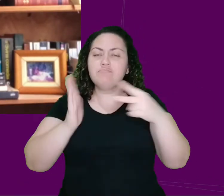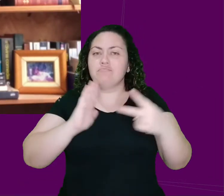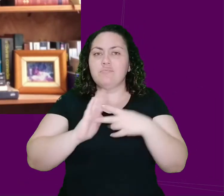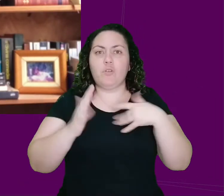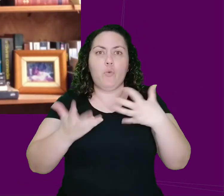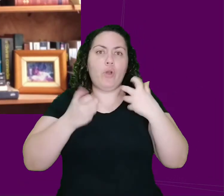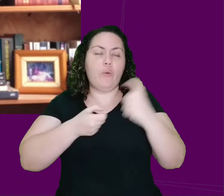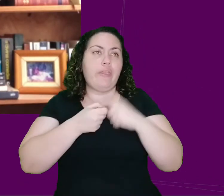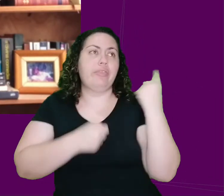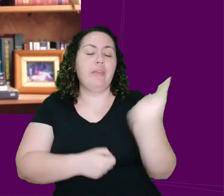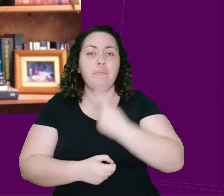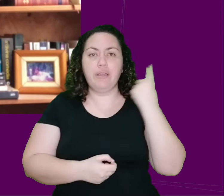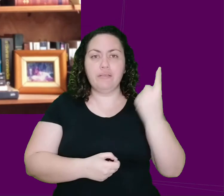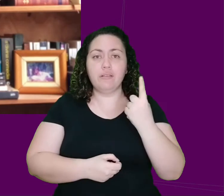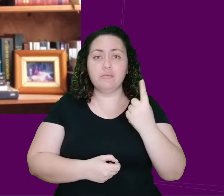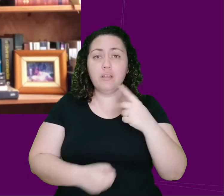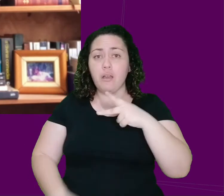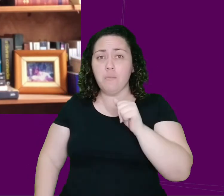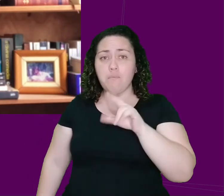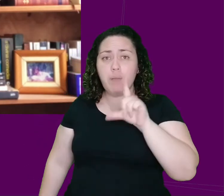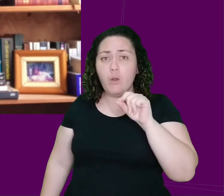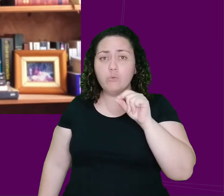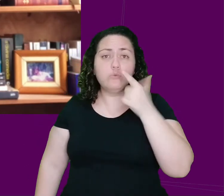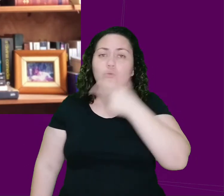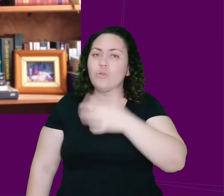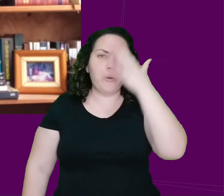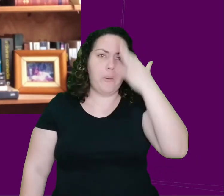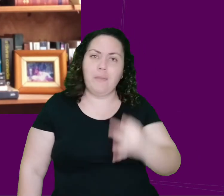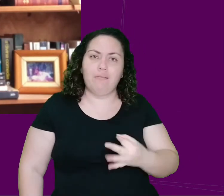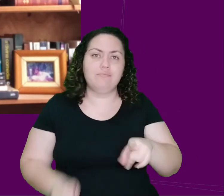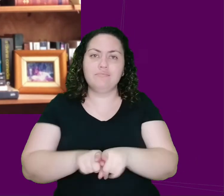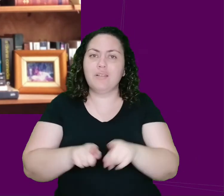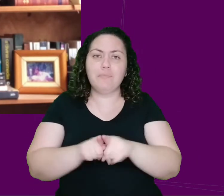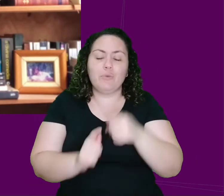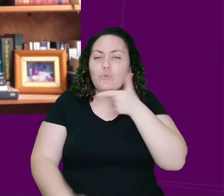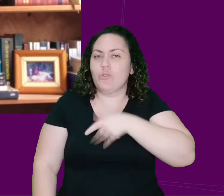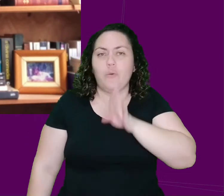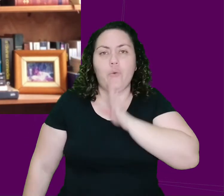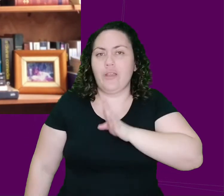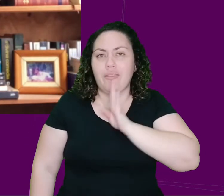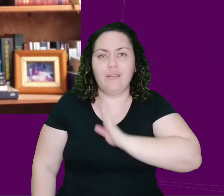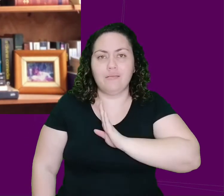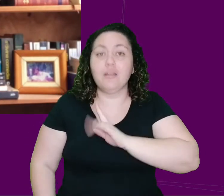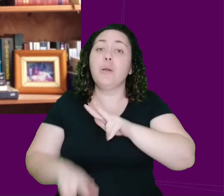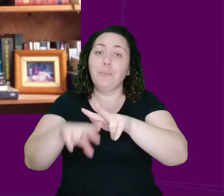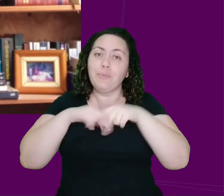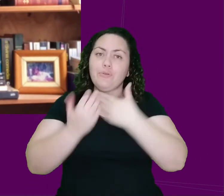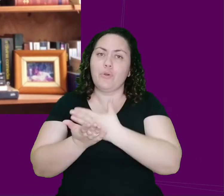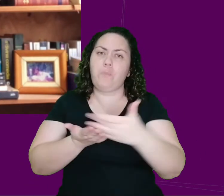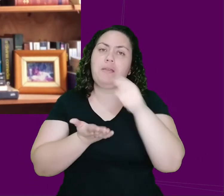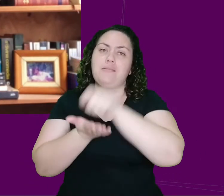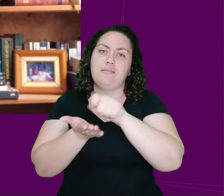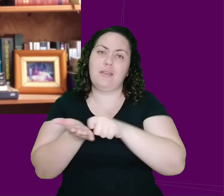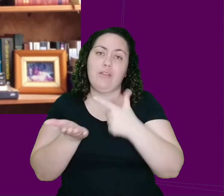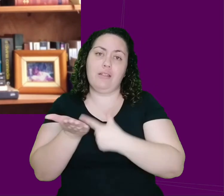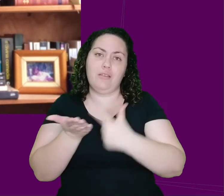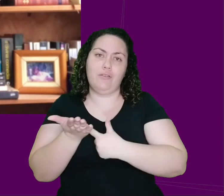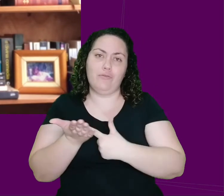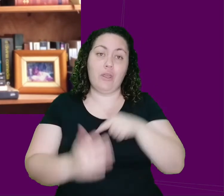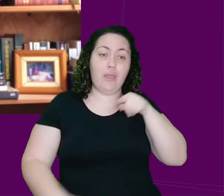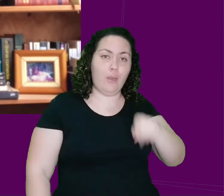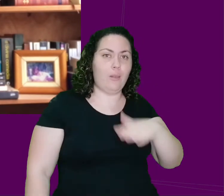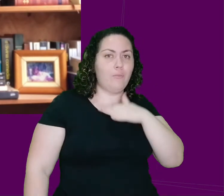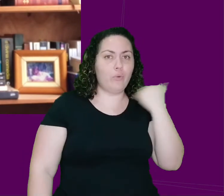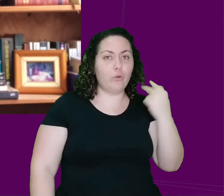independência, foi algo que Paulo Honório não pôde entender e suportar. Essa perda o leva a escrever o seu livro, 2